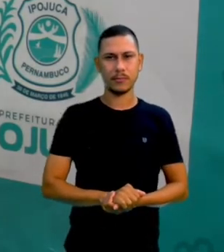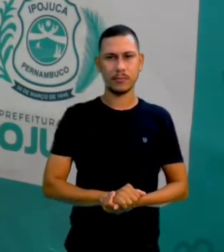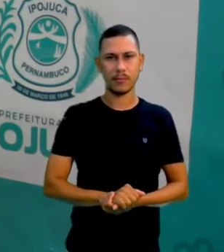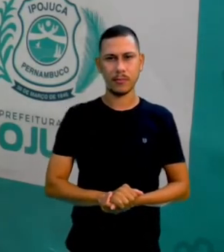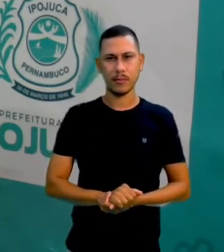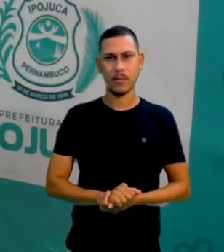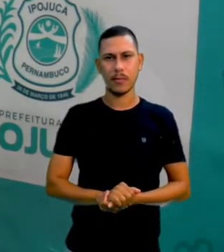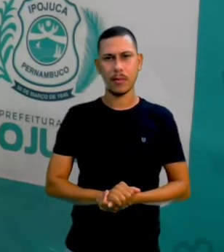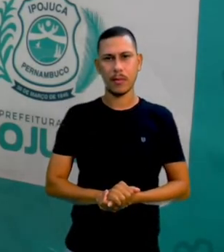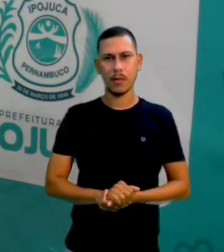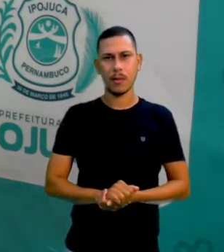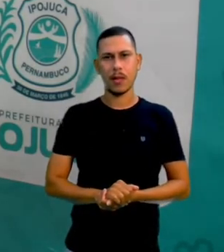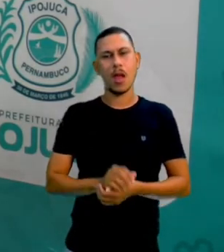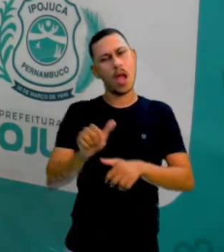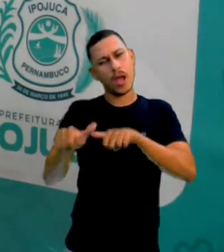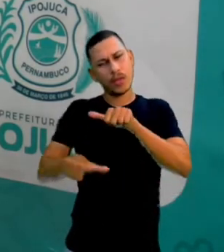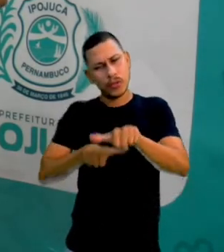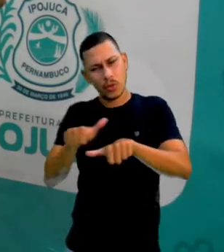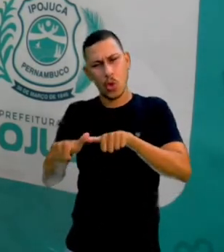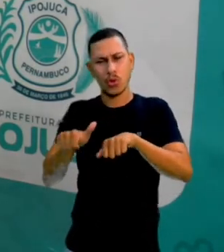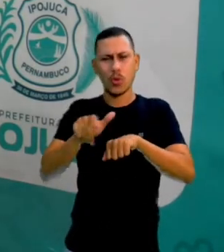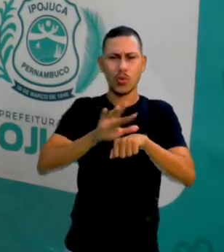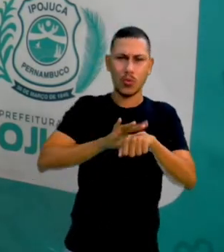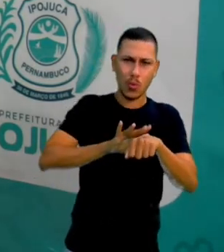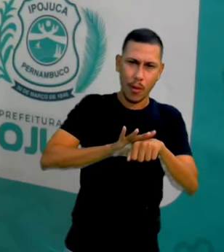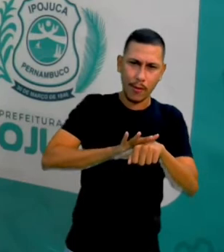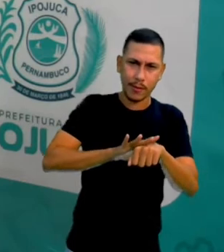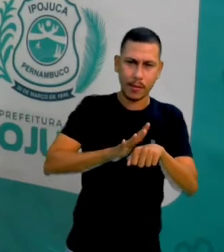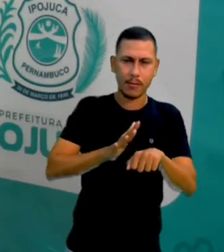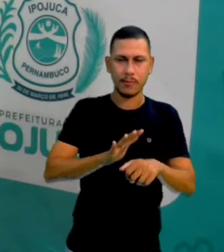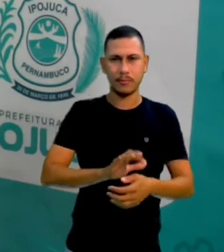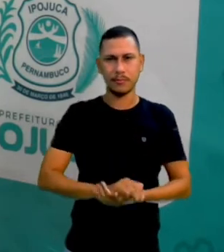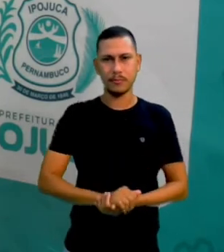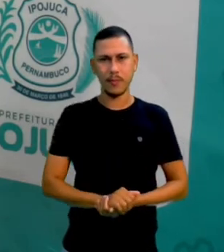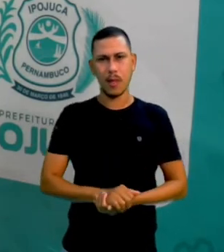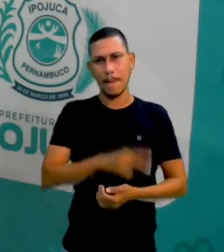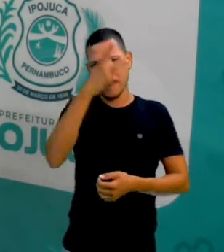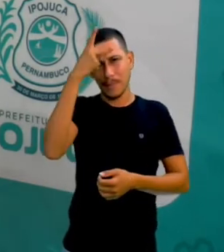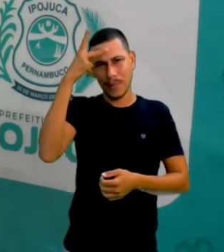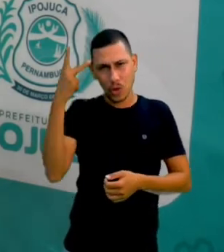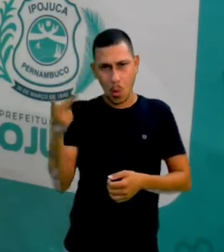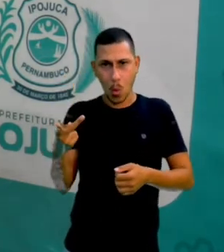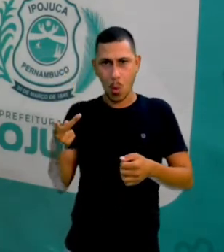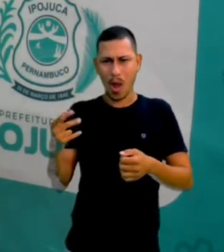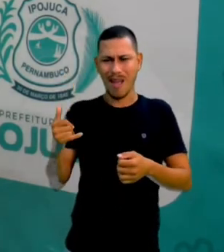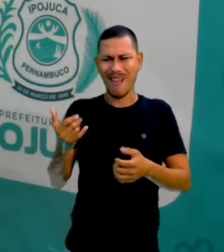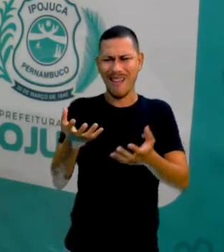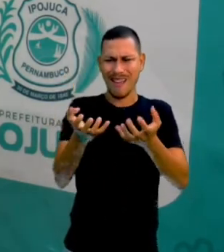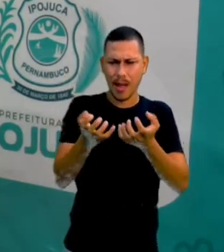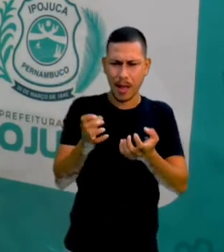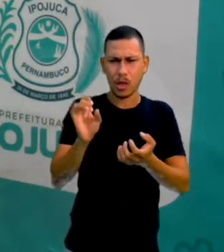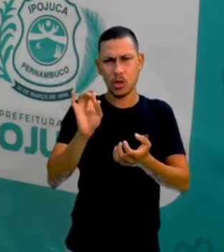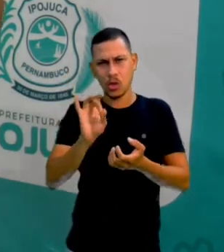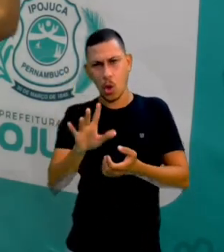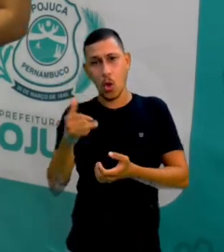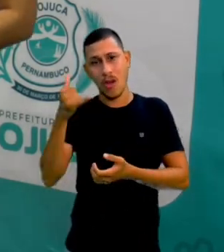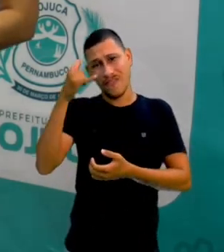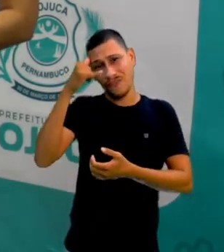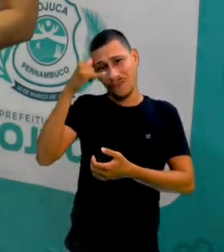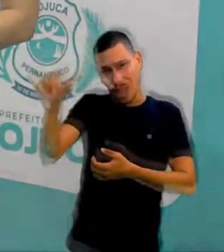e assim não ganhar peso, né? Não engordar. Esse é o contexto da bulimia.